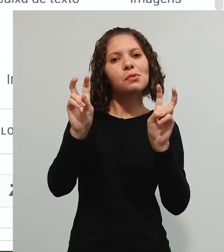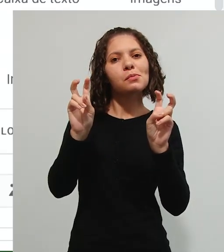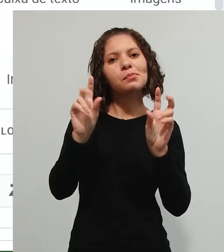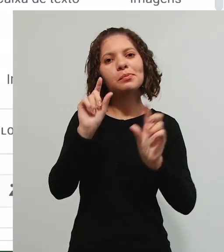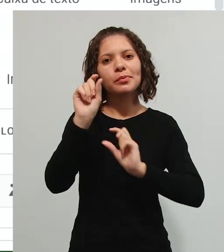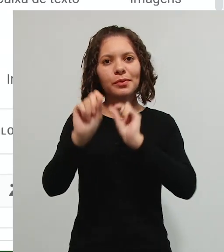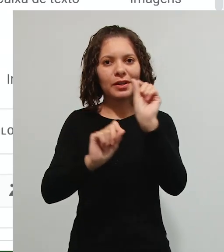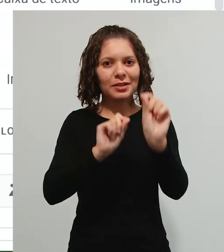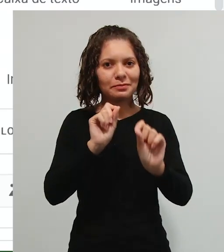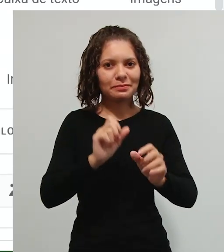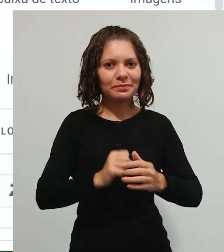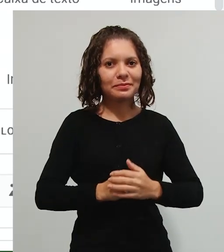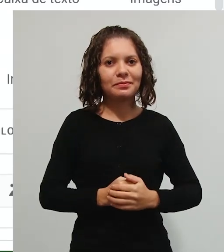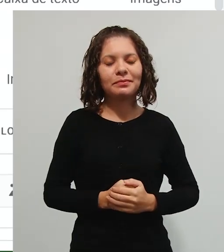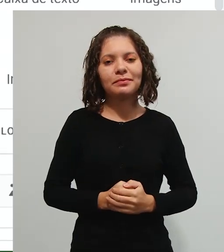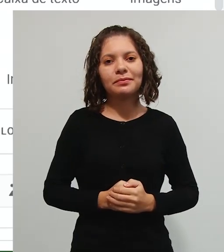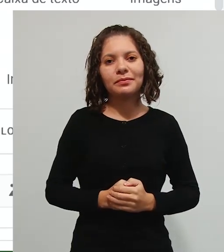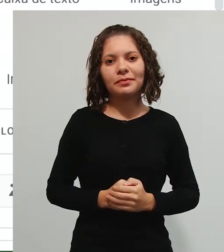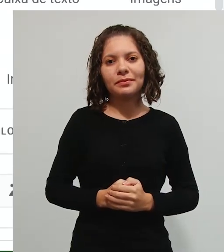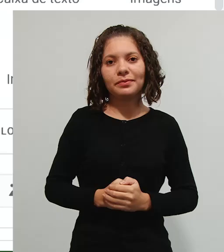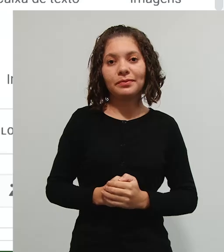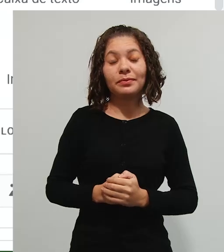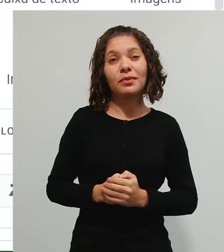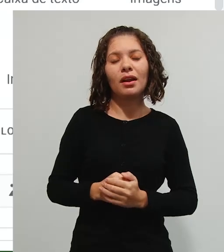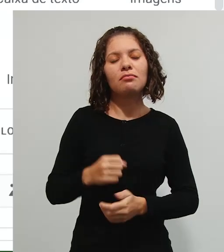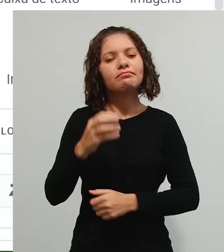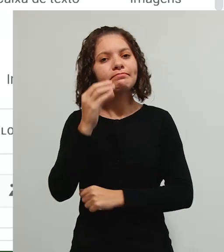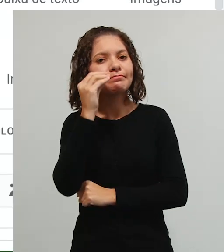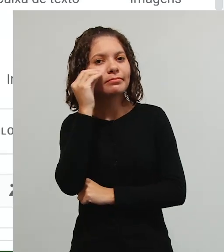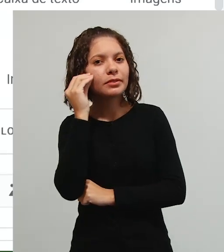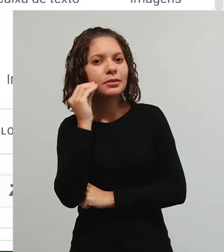ou as experiências